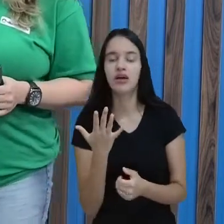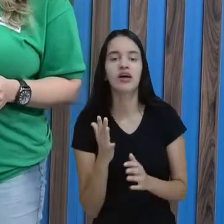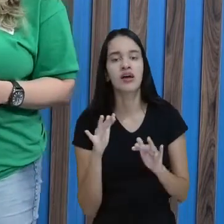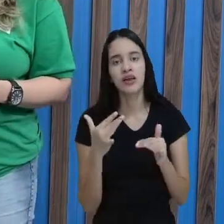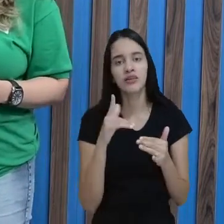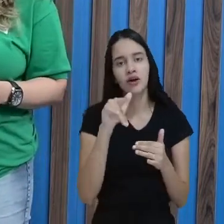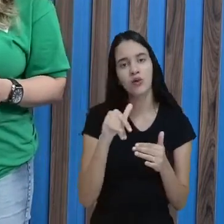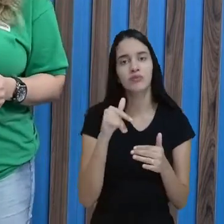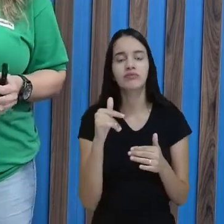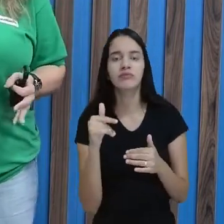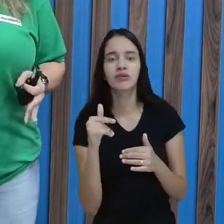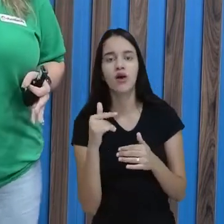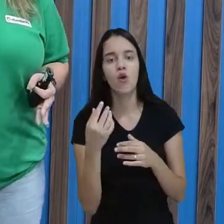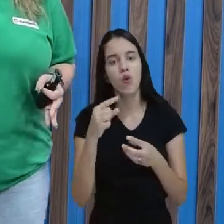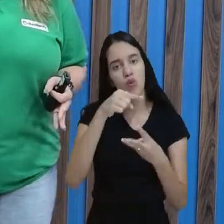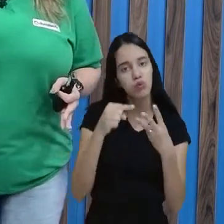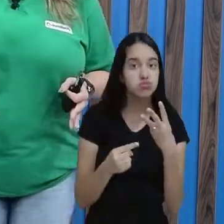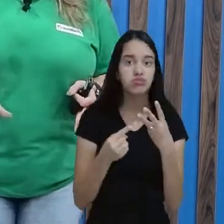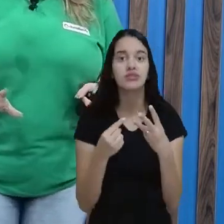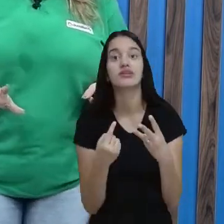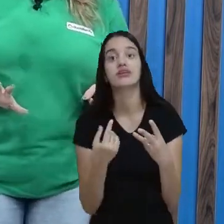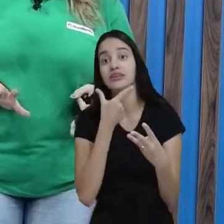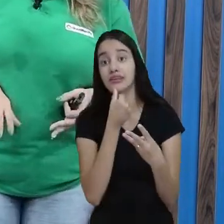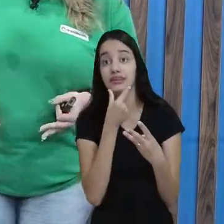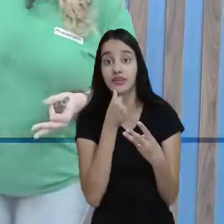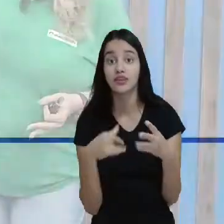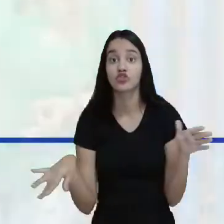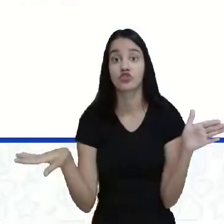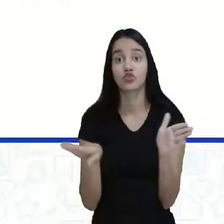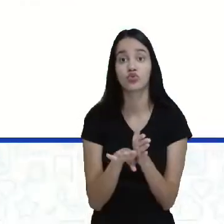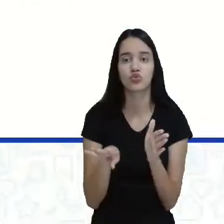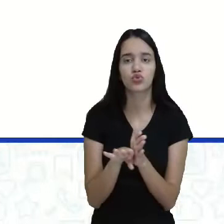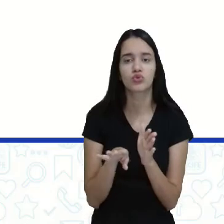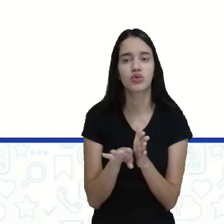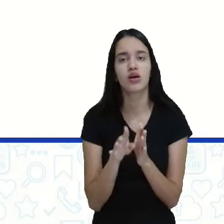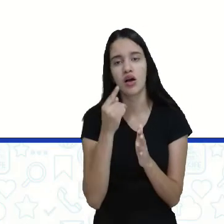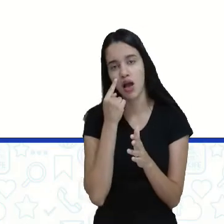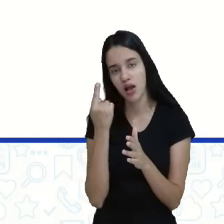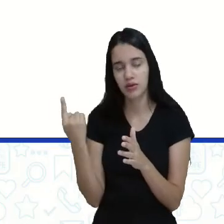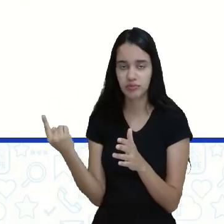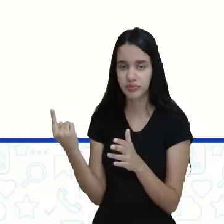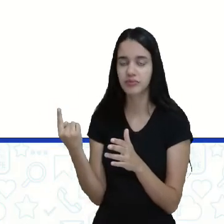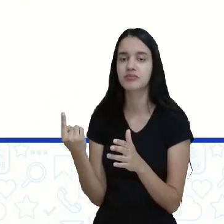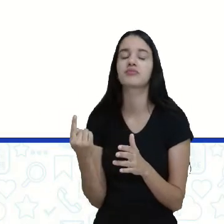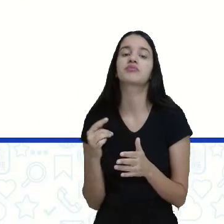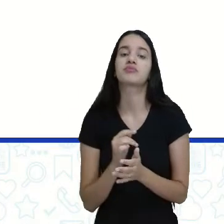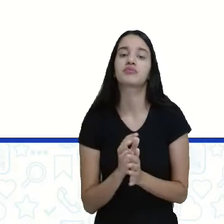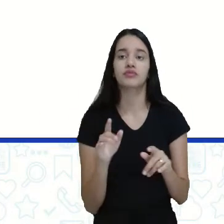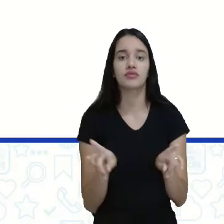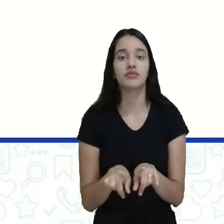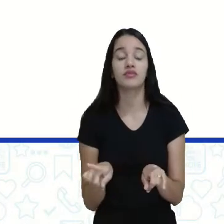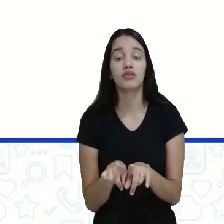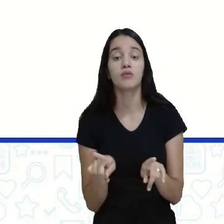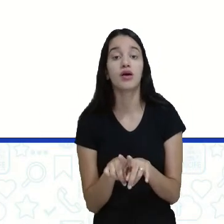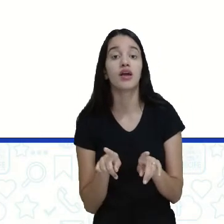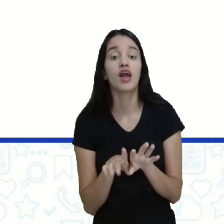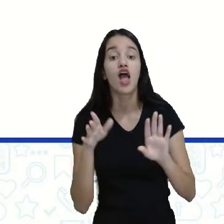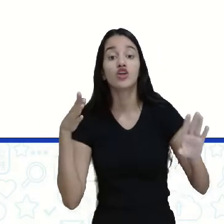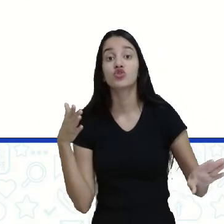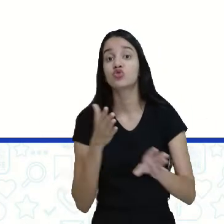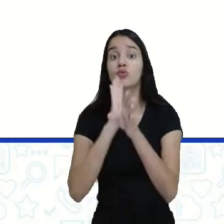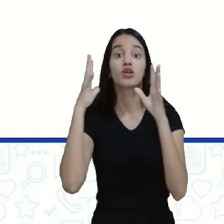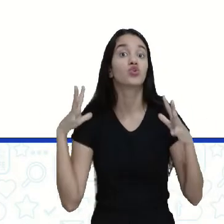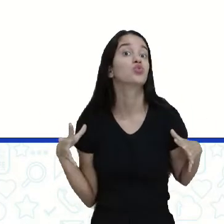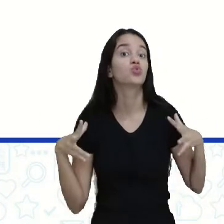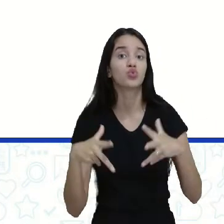Então, vieram esses três cientistas aí, né? O Hugo, o Carl e o Eric, né? E aí eles redescobriram tudo